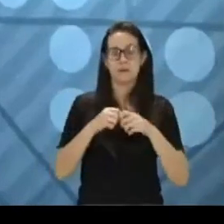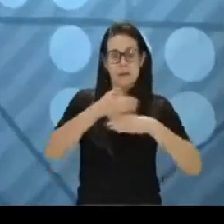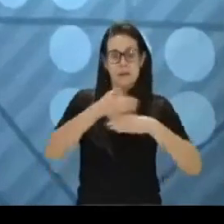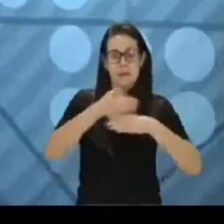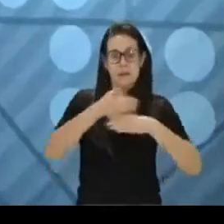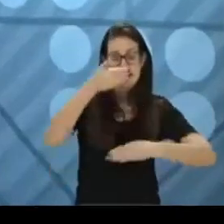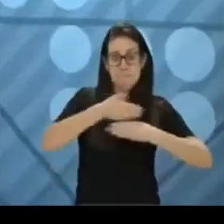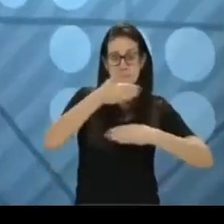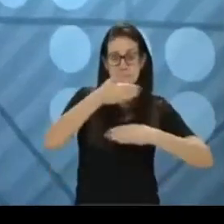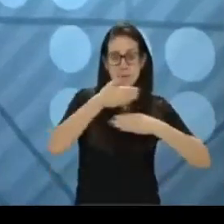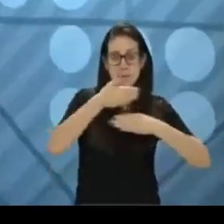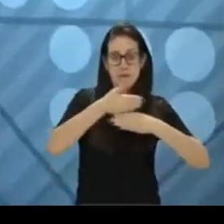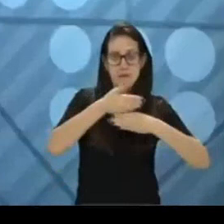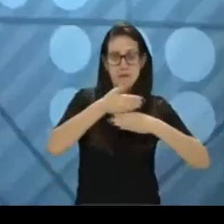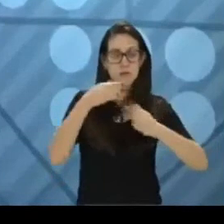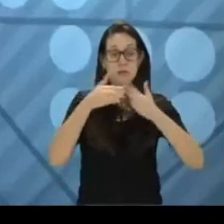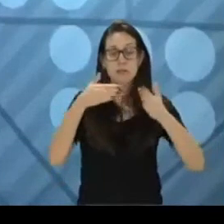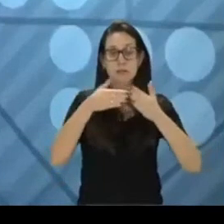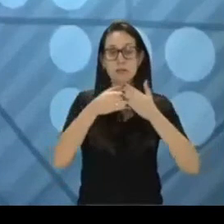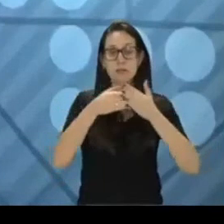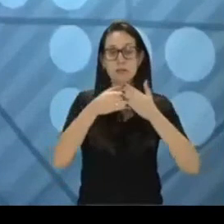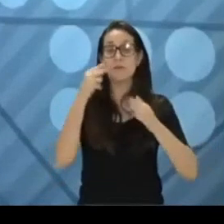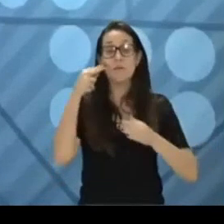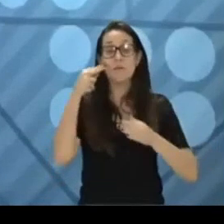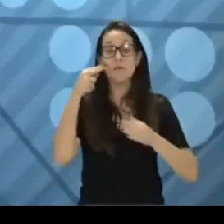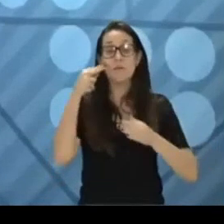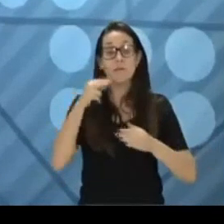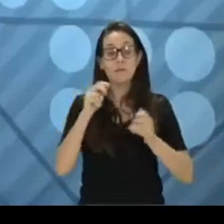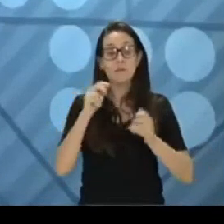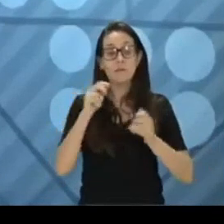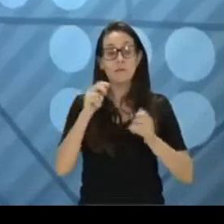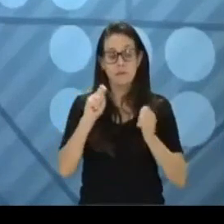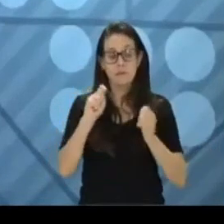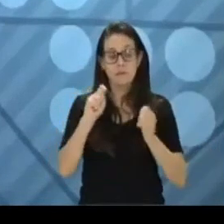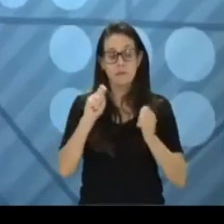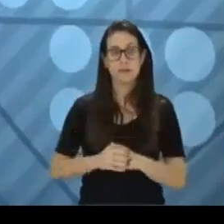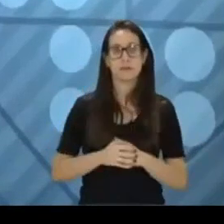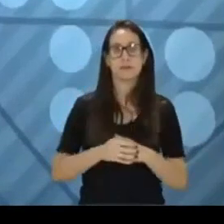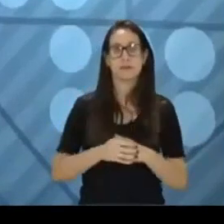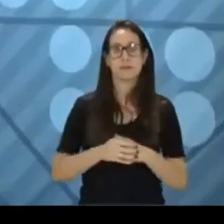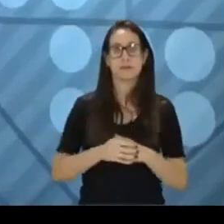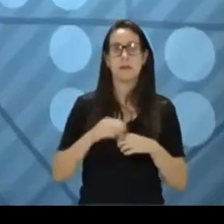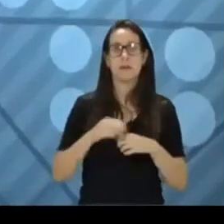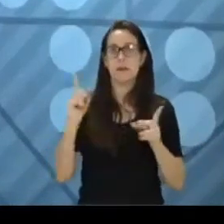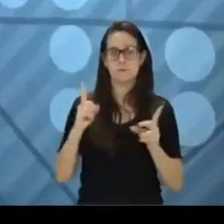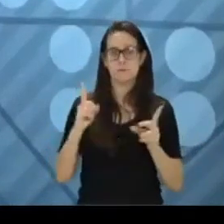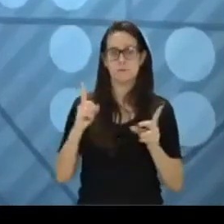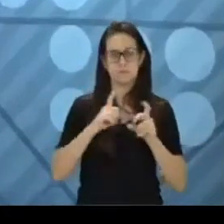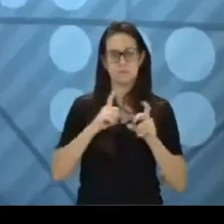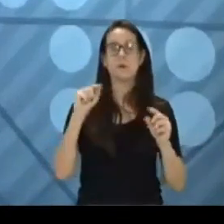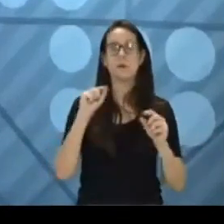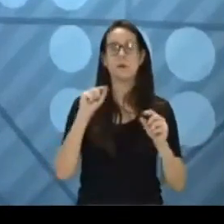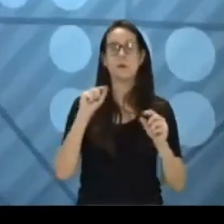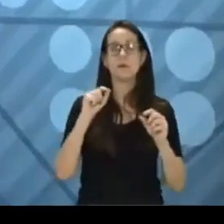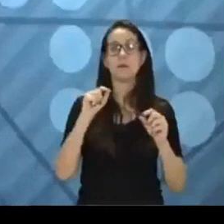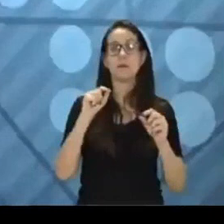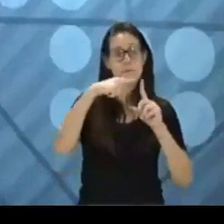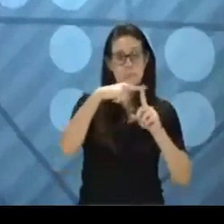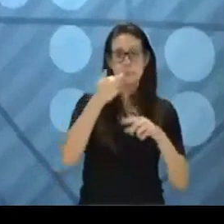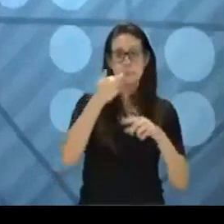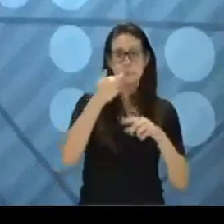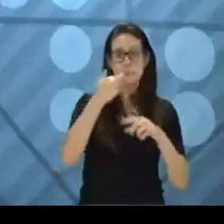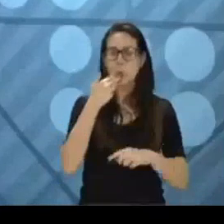ali a parede celular, então, dessa bactéria, do Streptococcus. Ele é uma bactéria gram-positiva, então por isso que nós